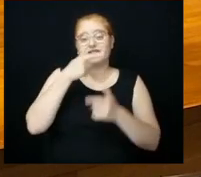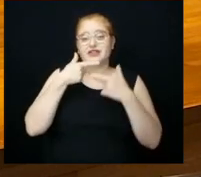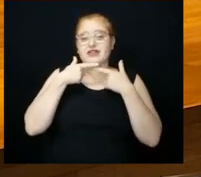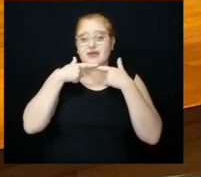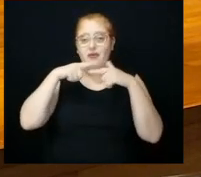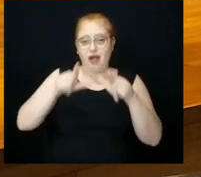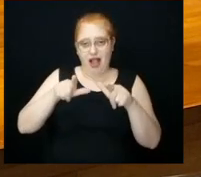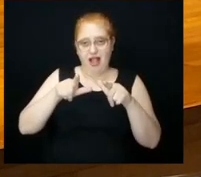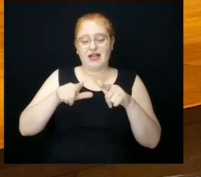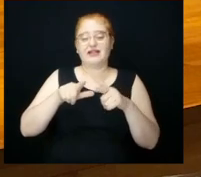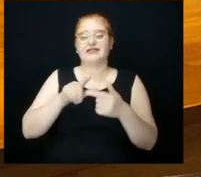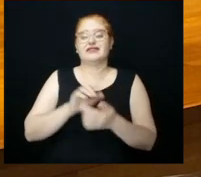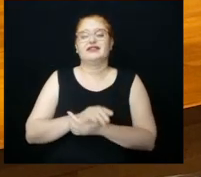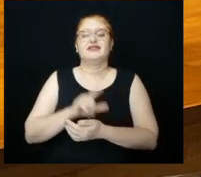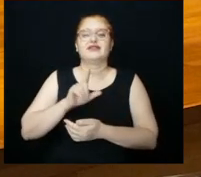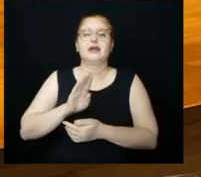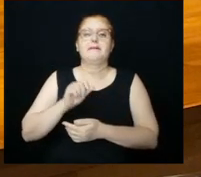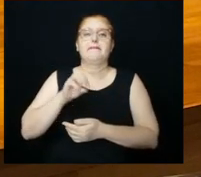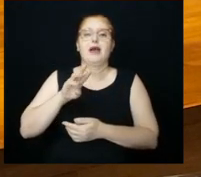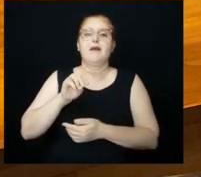ali bambolentos,